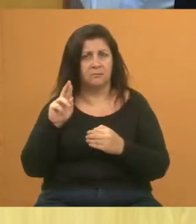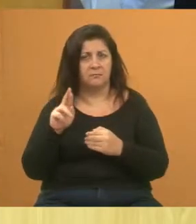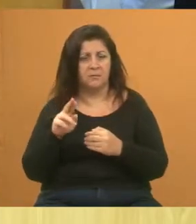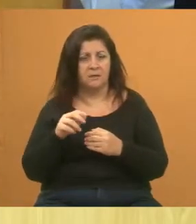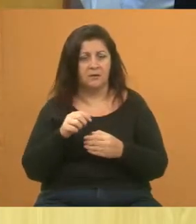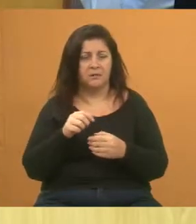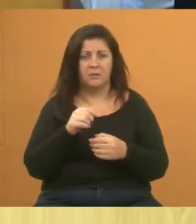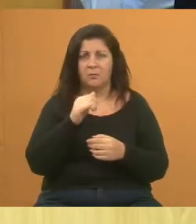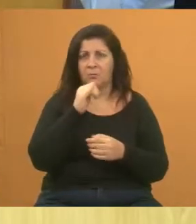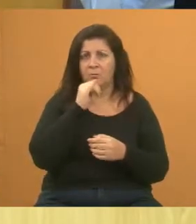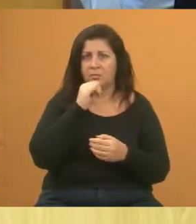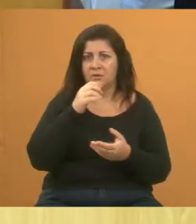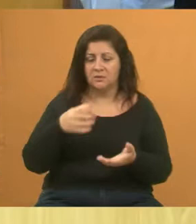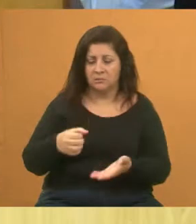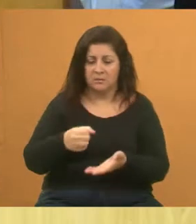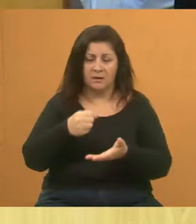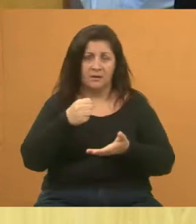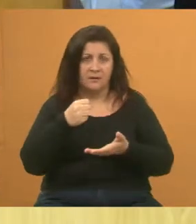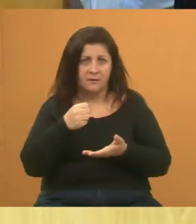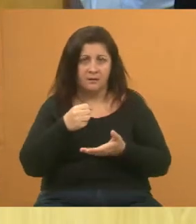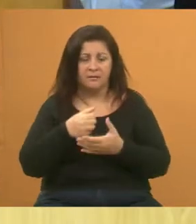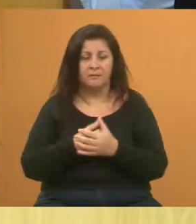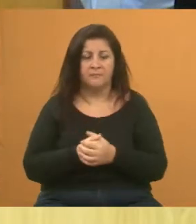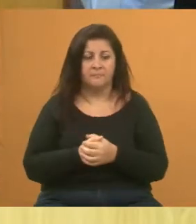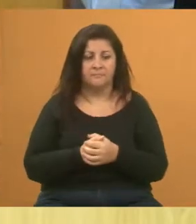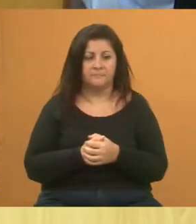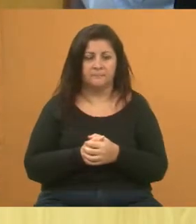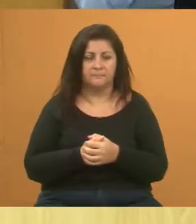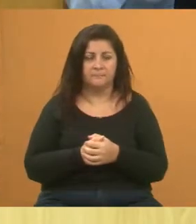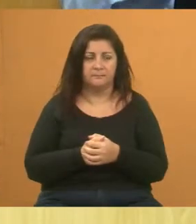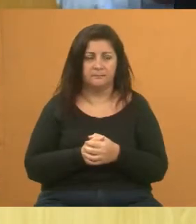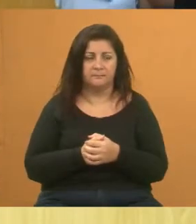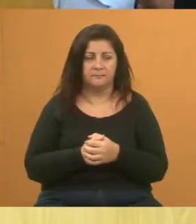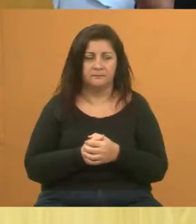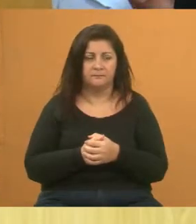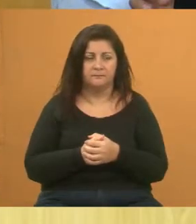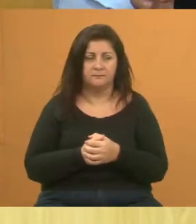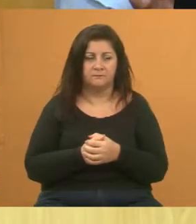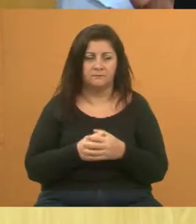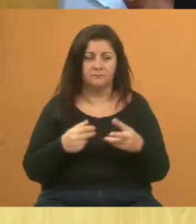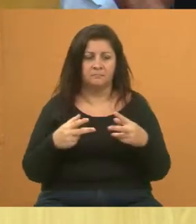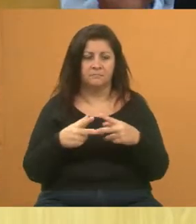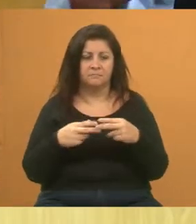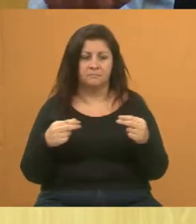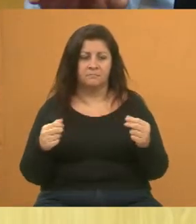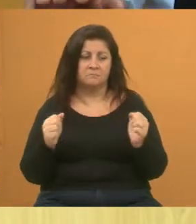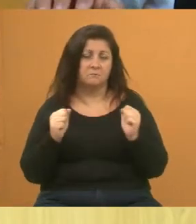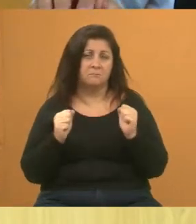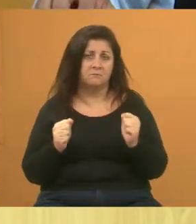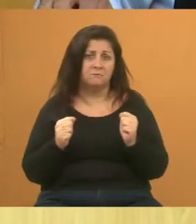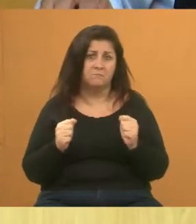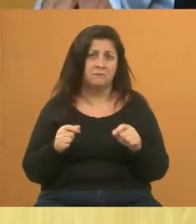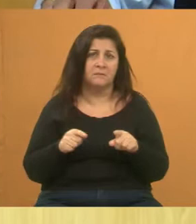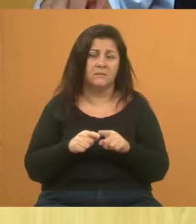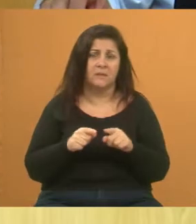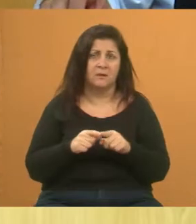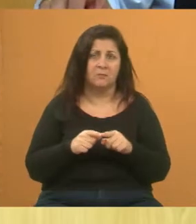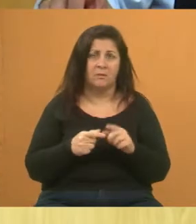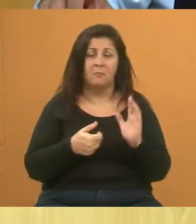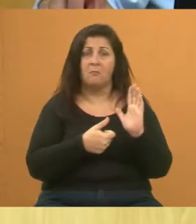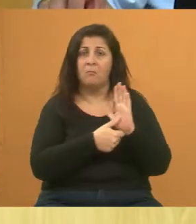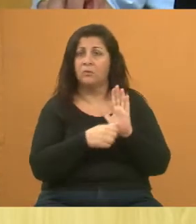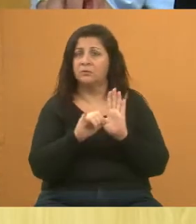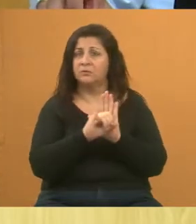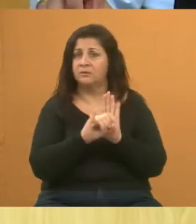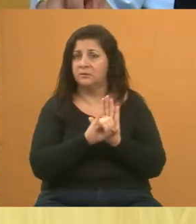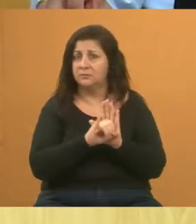caneca, como foi colocado, o canudinho, como foi colocado, são artifícios também que personalizam e dão